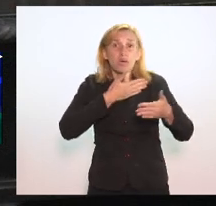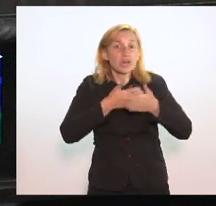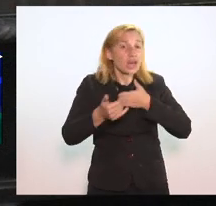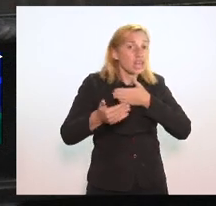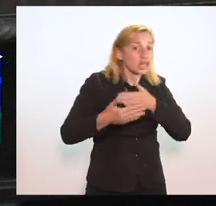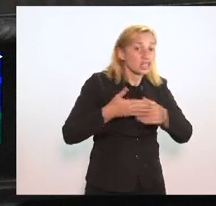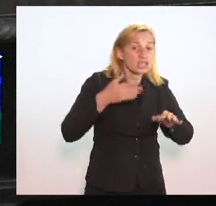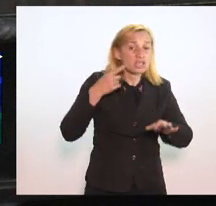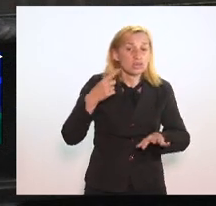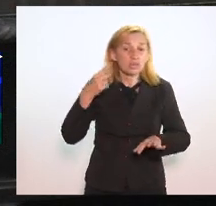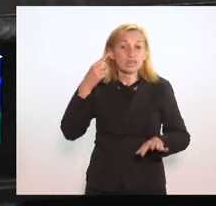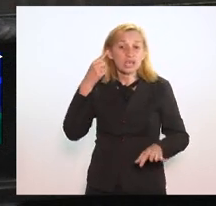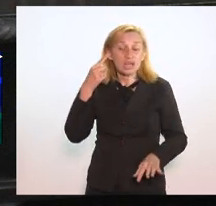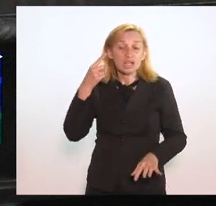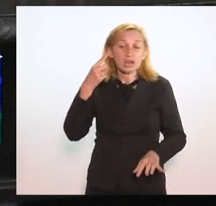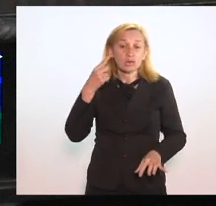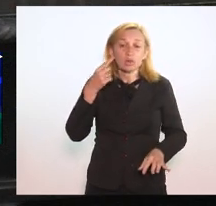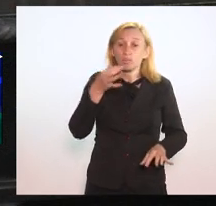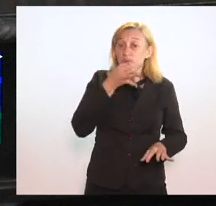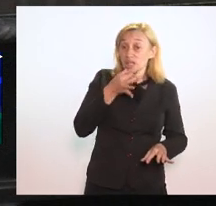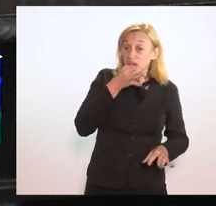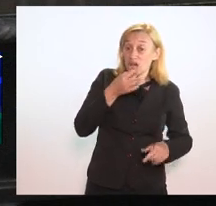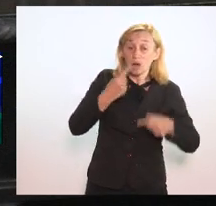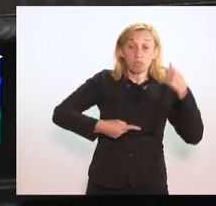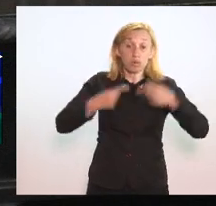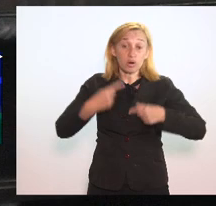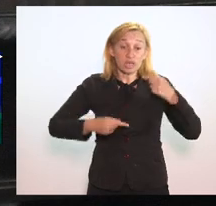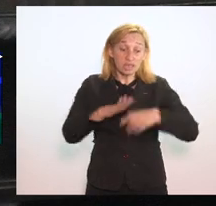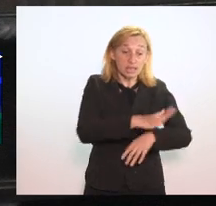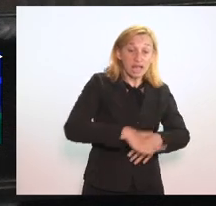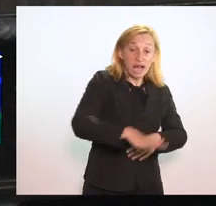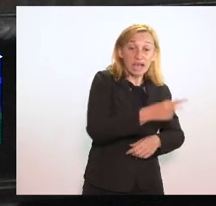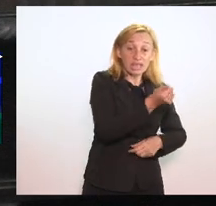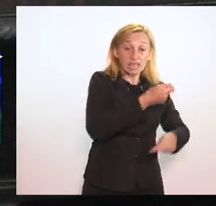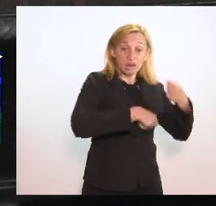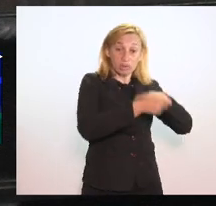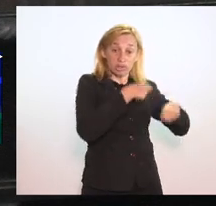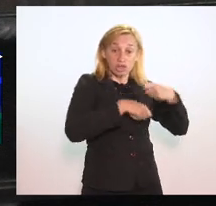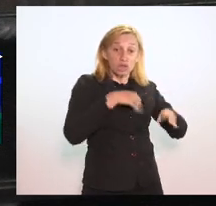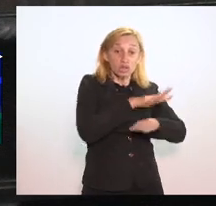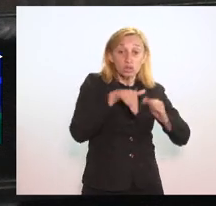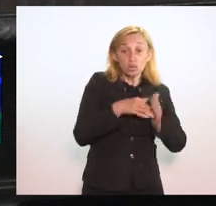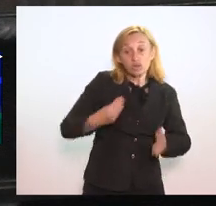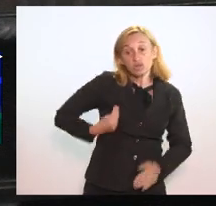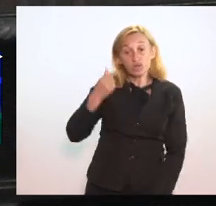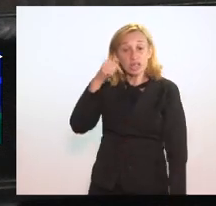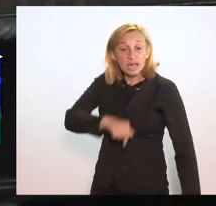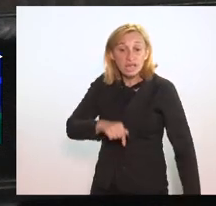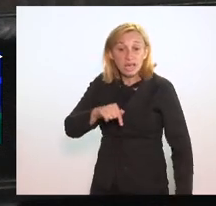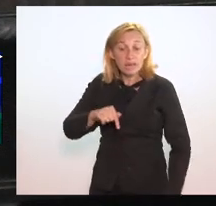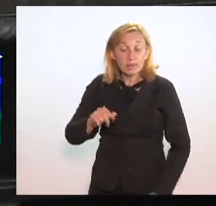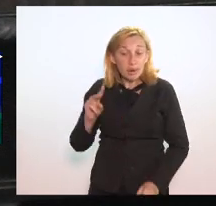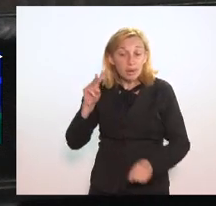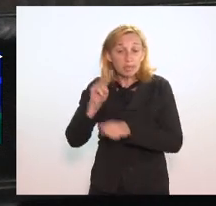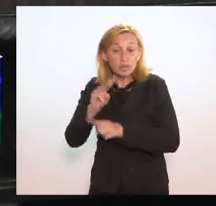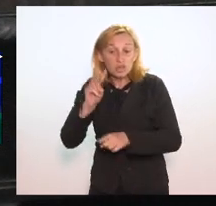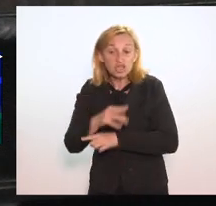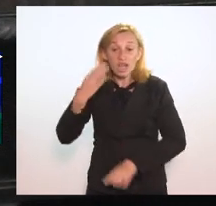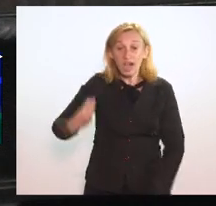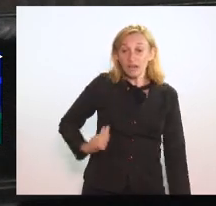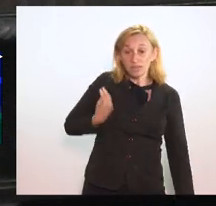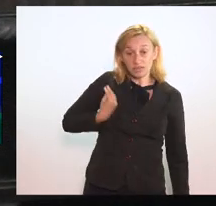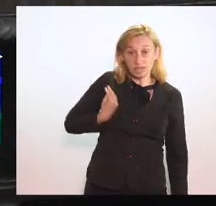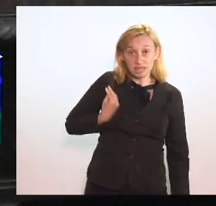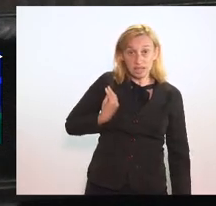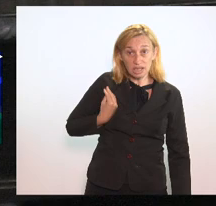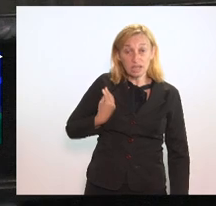nossa identidade política no campo da economia Estamos todos aqui para defender a vida para de